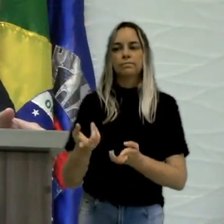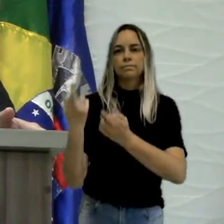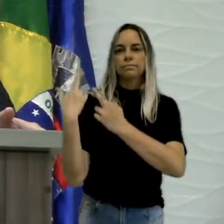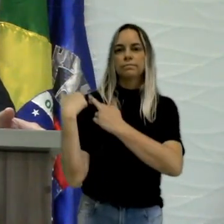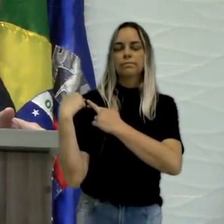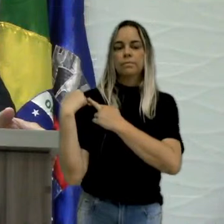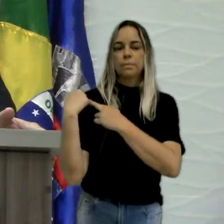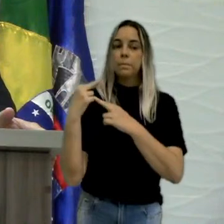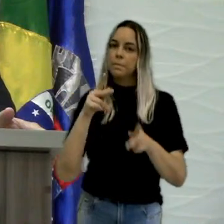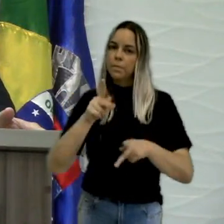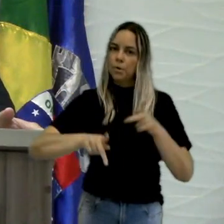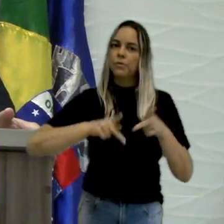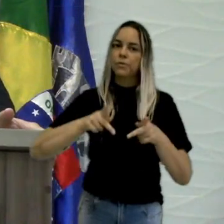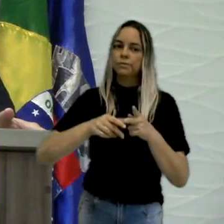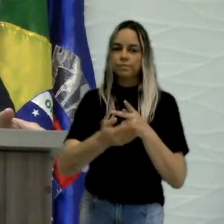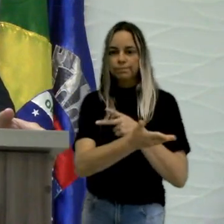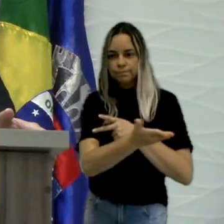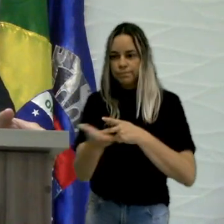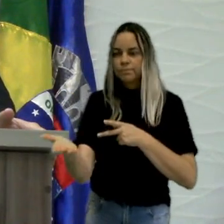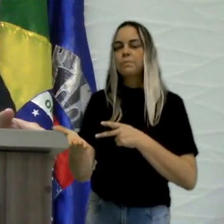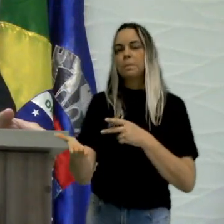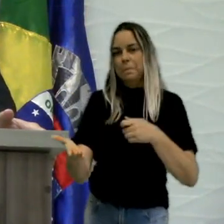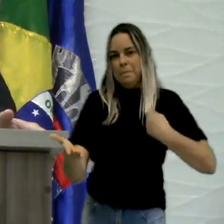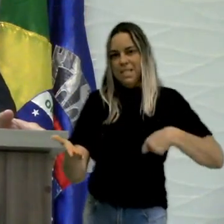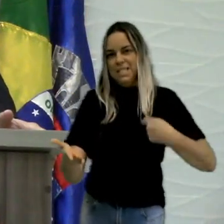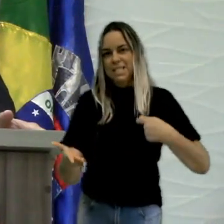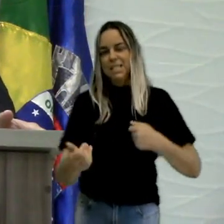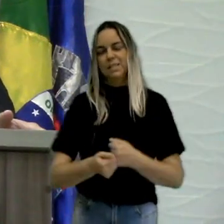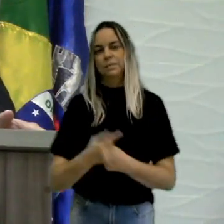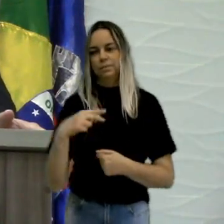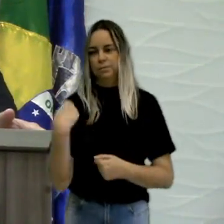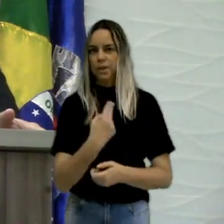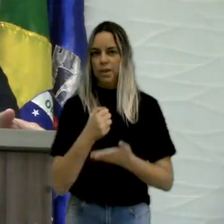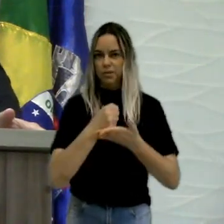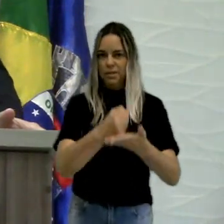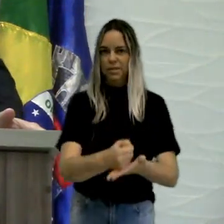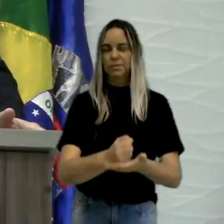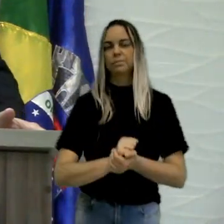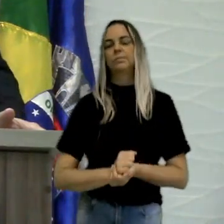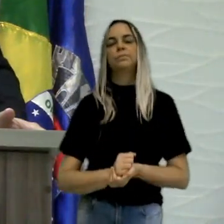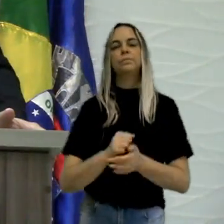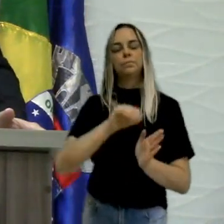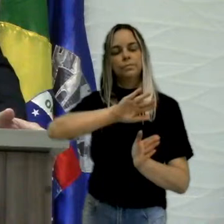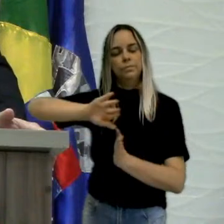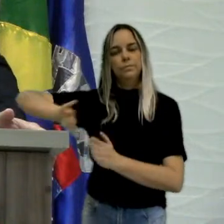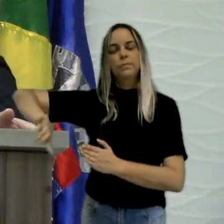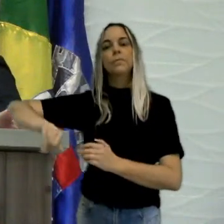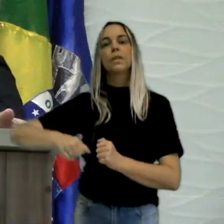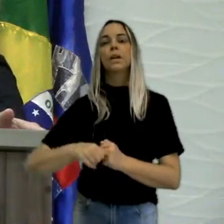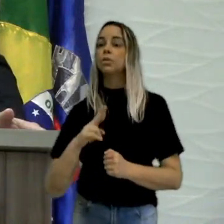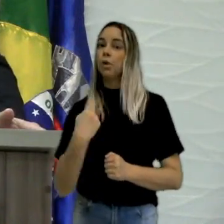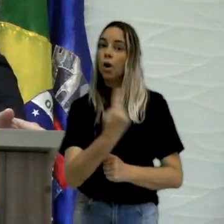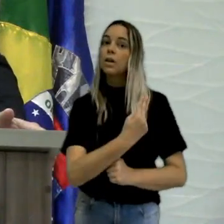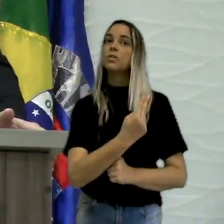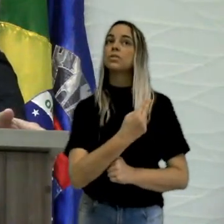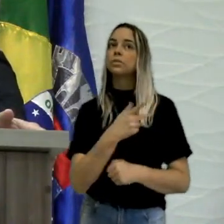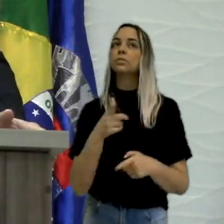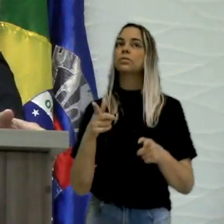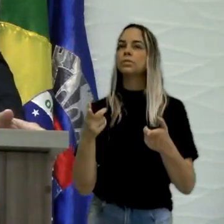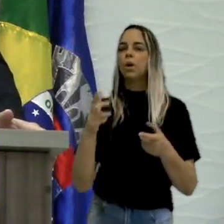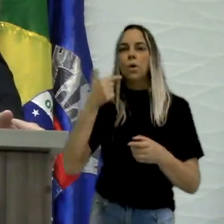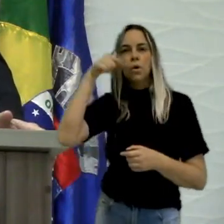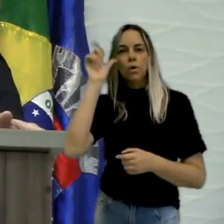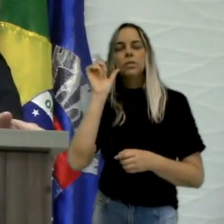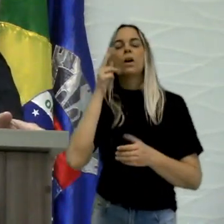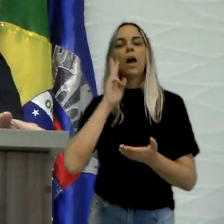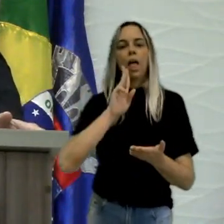nosso povo naquilo que eles mais precisam. E outro assunto, senhor presidente, nós estivemos ontem no Correio, Vossa Excelência sabe disso. Agradeço por